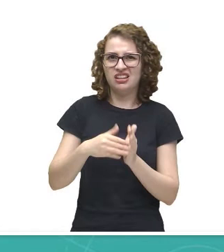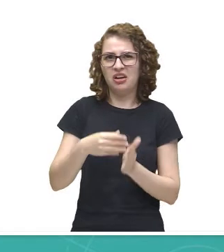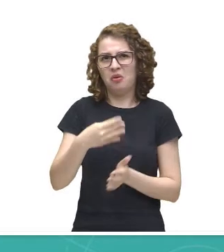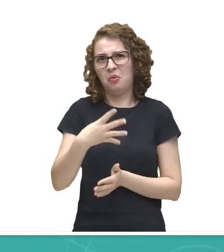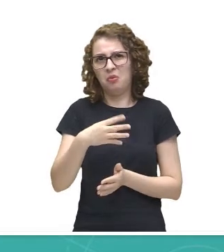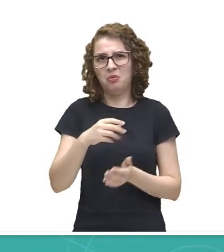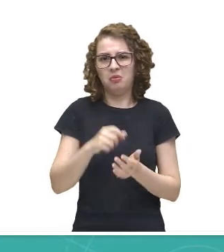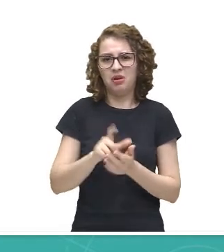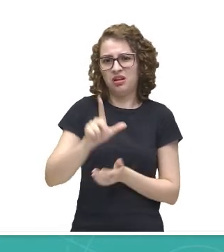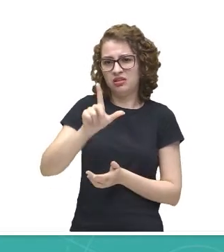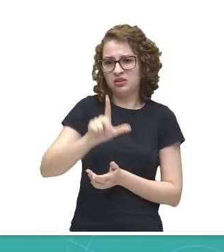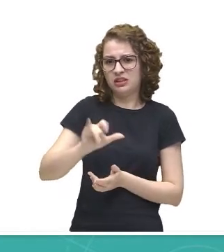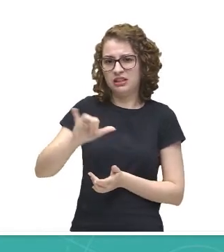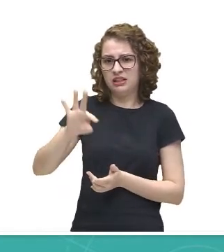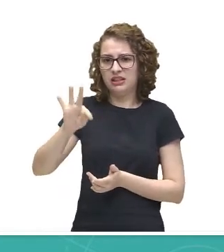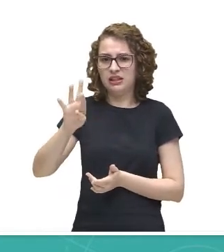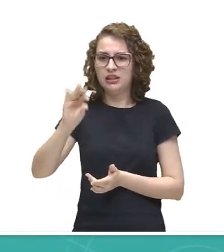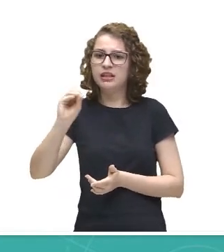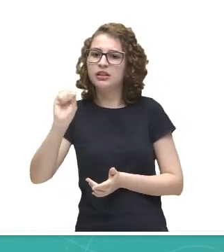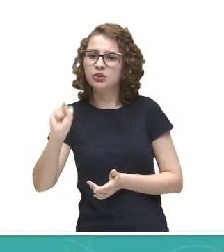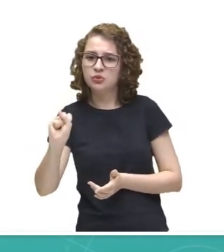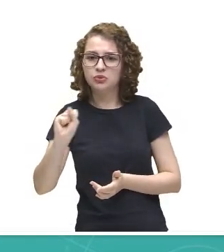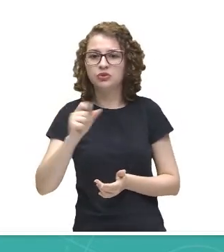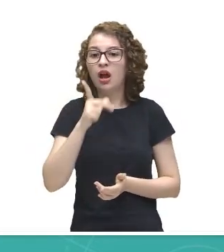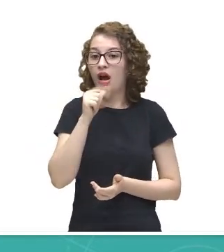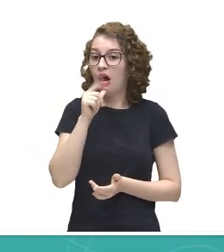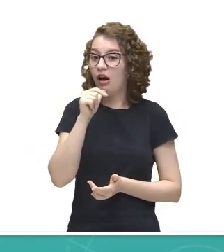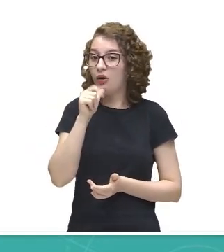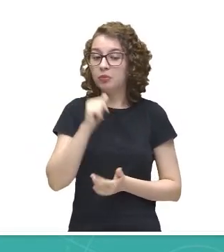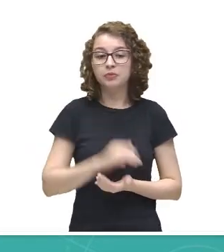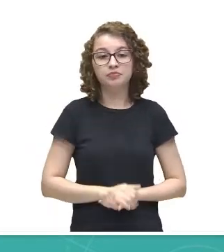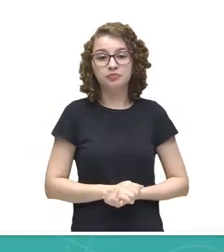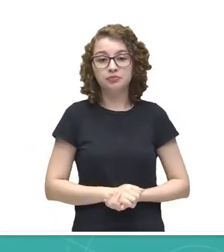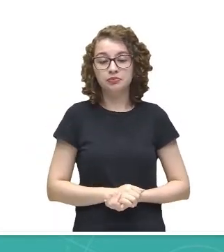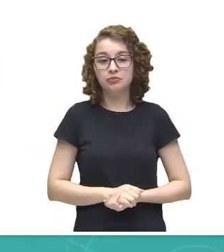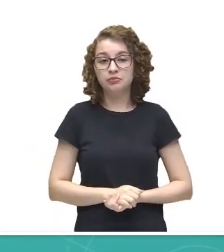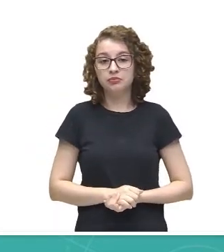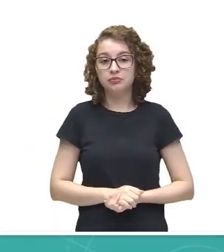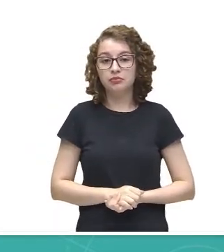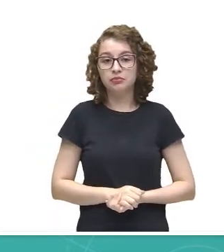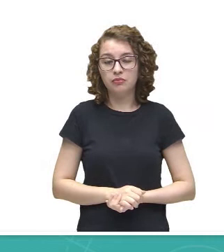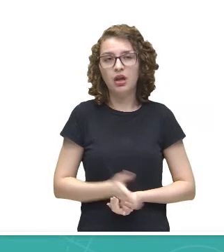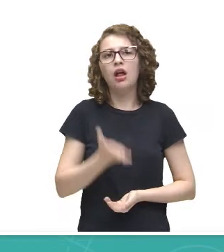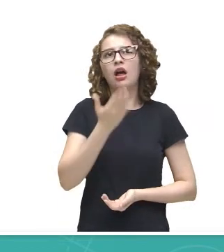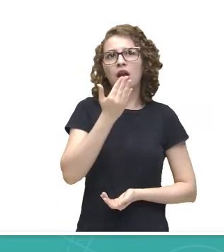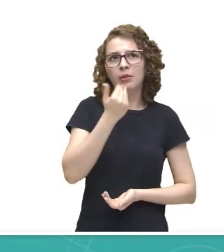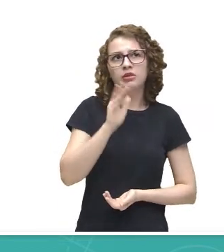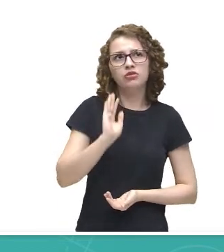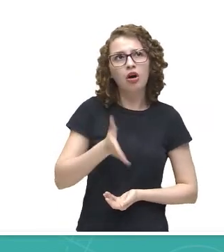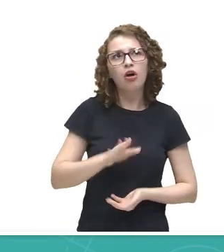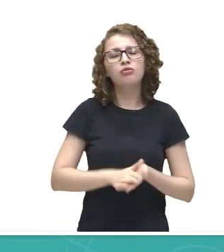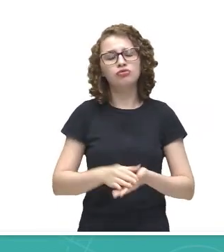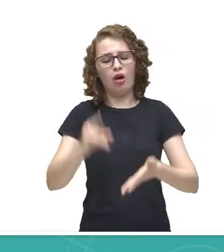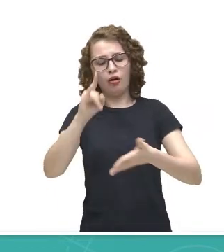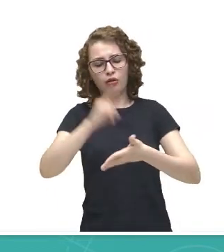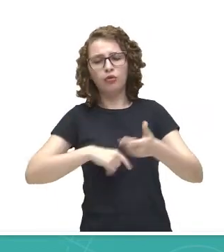por dia, tá? Além da alimentação, dos exames periódicos, do estilo de vida, nós temos